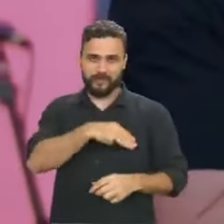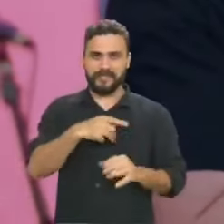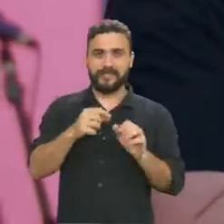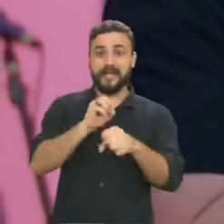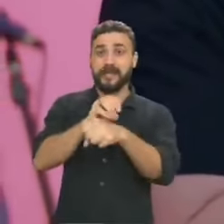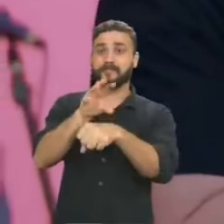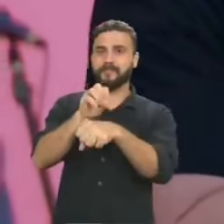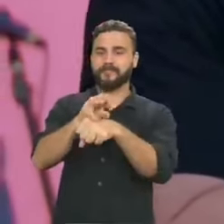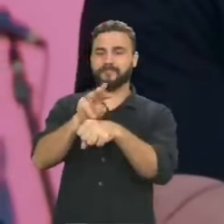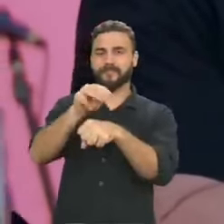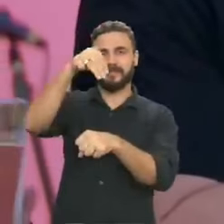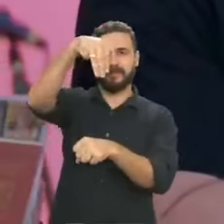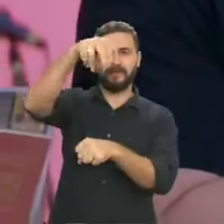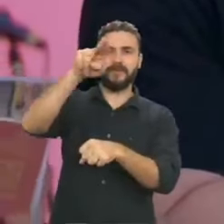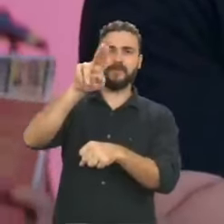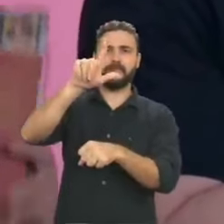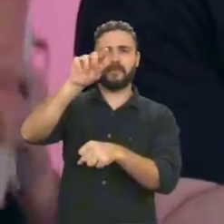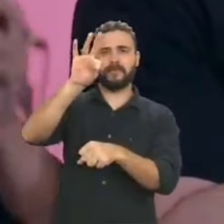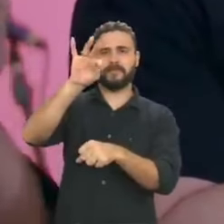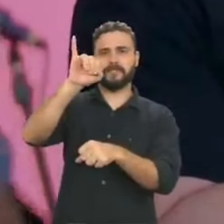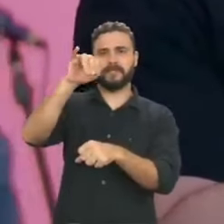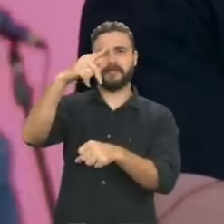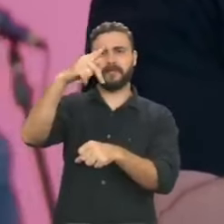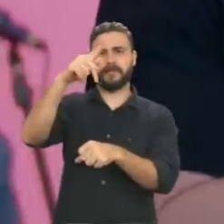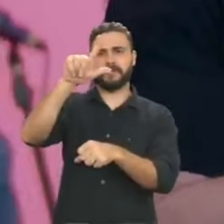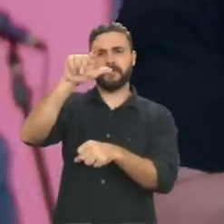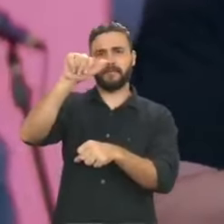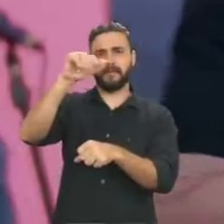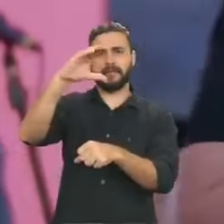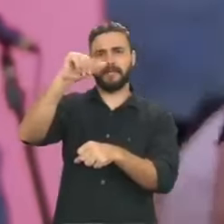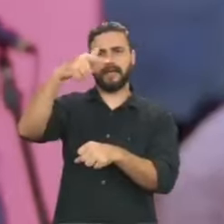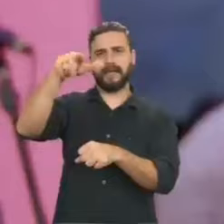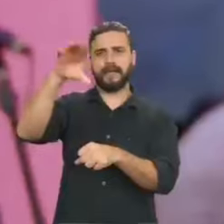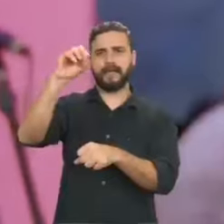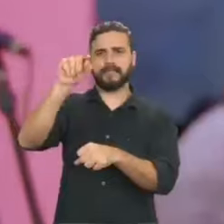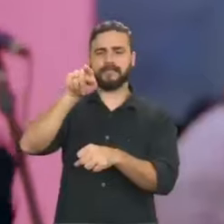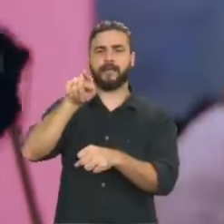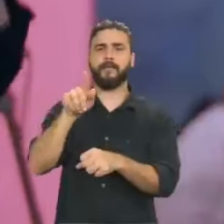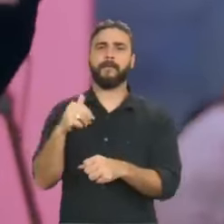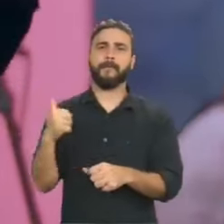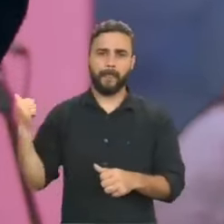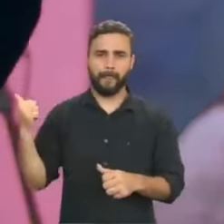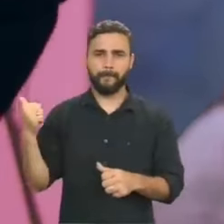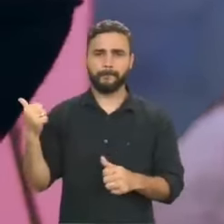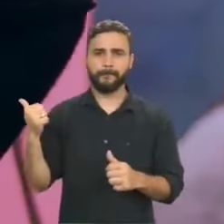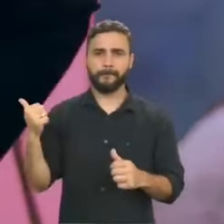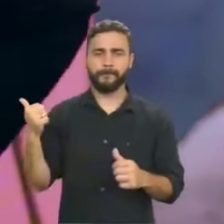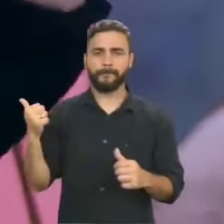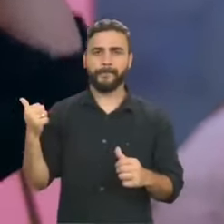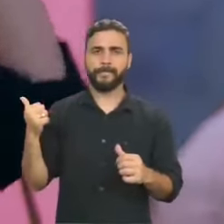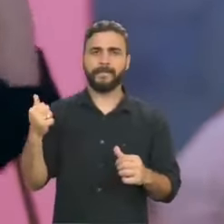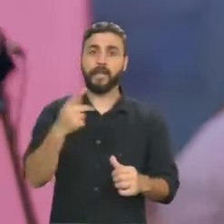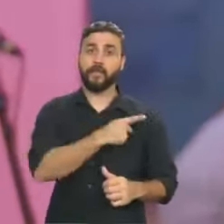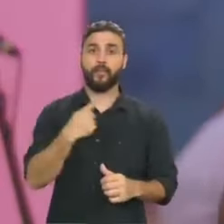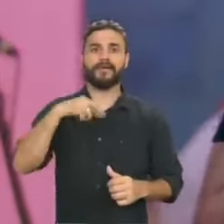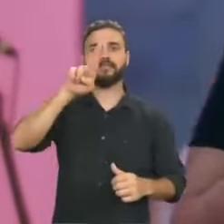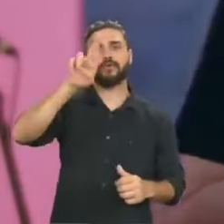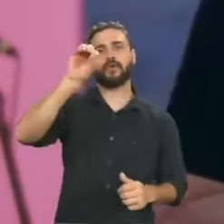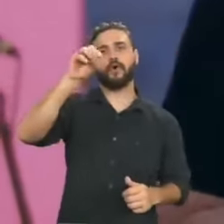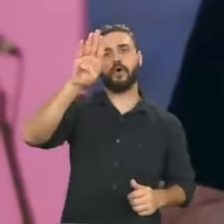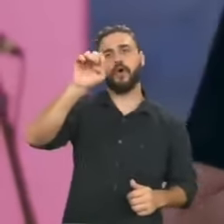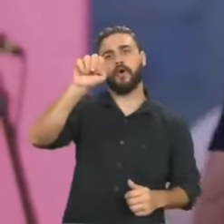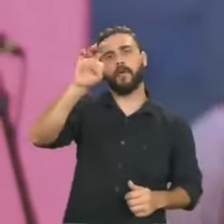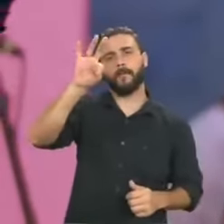livro Multiplicação, Desafio do Cristão, da Liderança da Igreja, do pastor Roberto Botrel. É um livro que vai